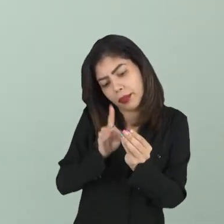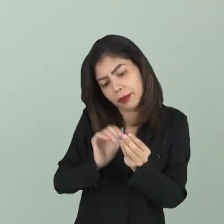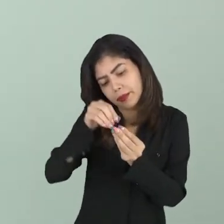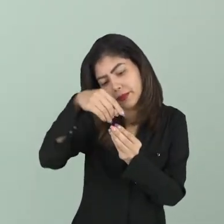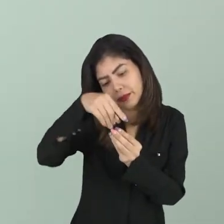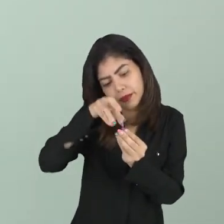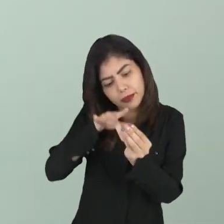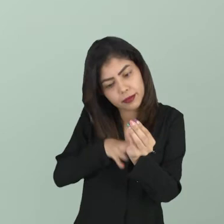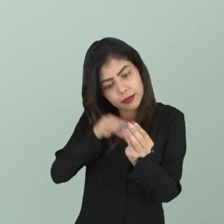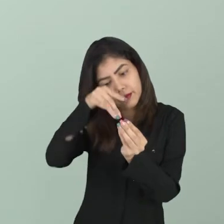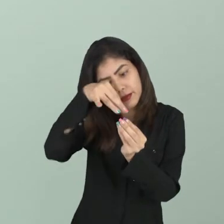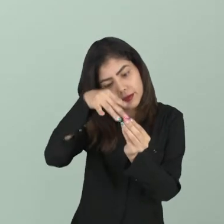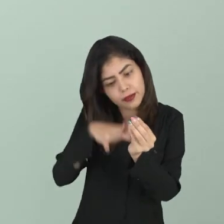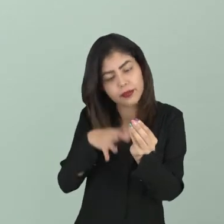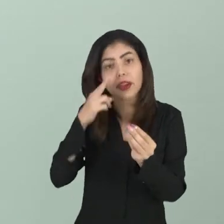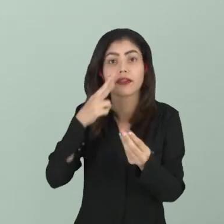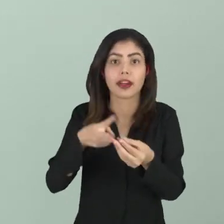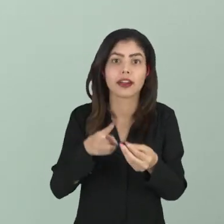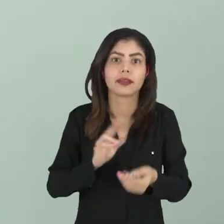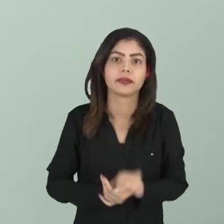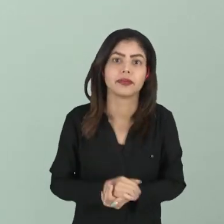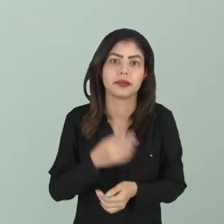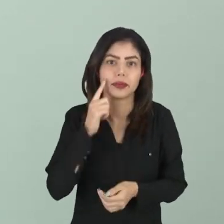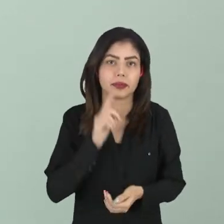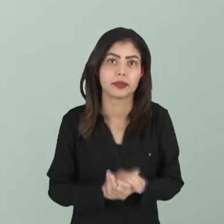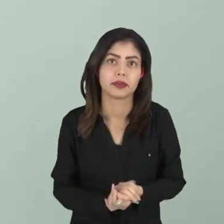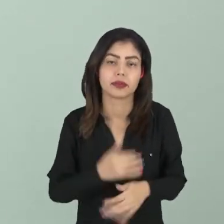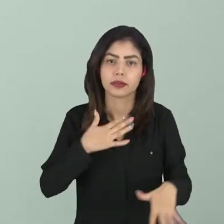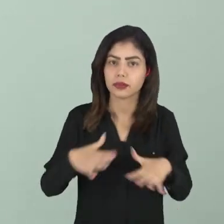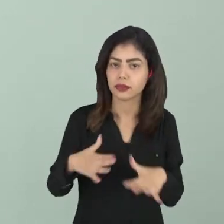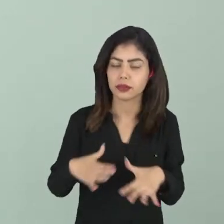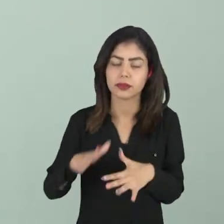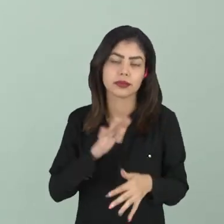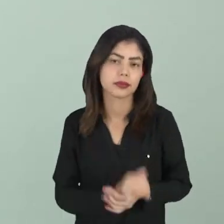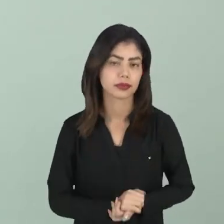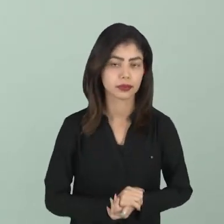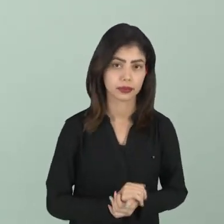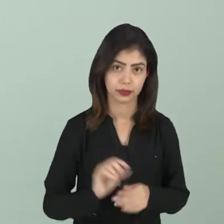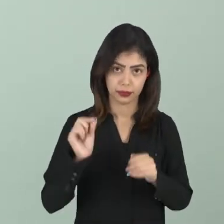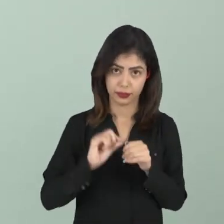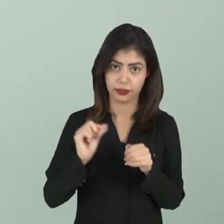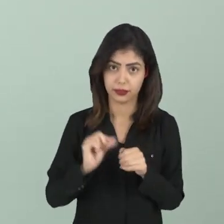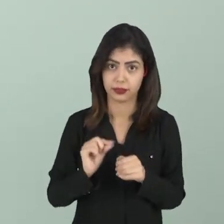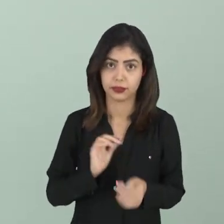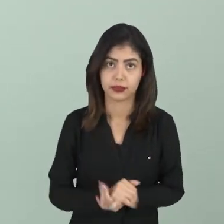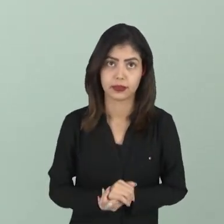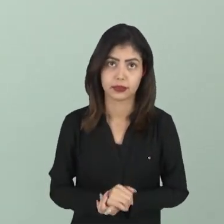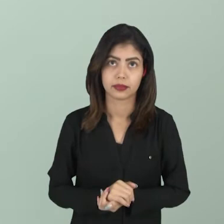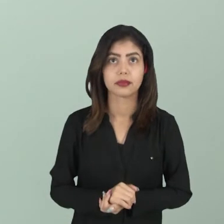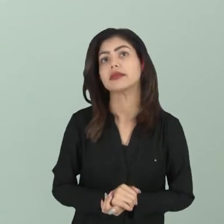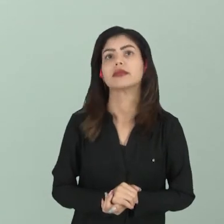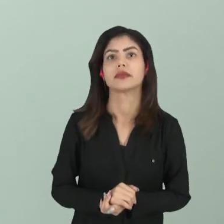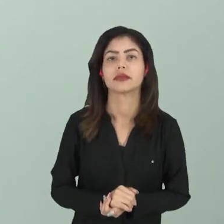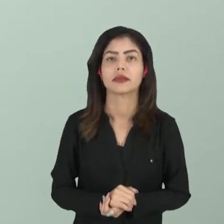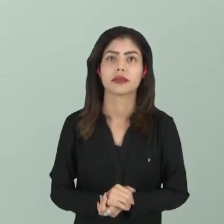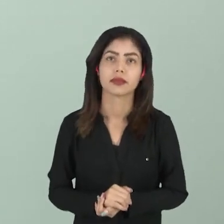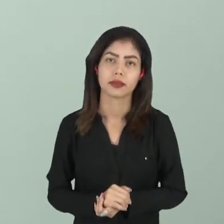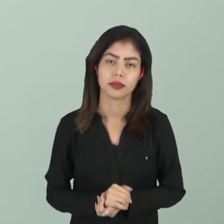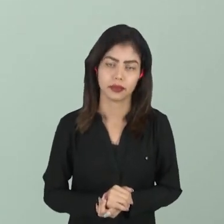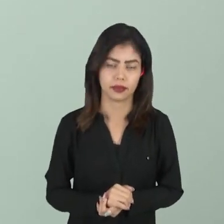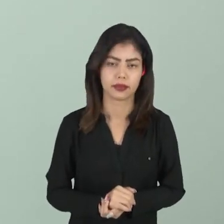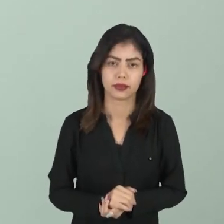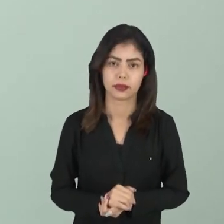passar eles com o dedo, né? E aí essa imagem vai ganhando movimento. A gente vai fazer isso no stop motion através